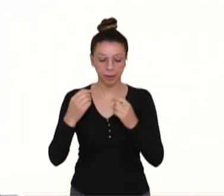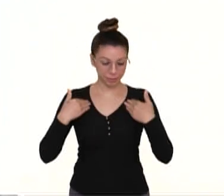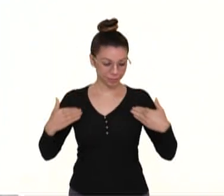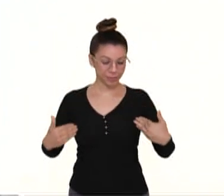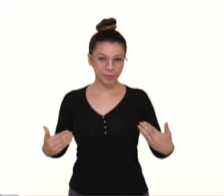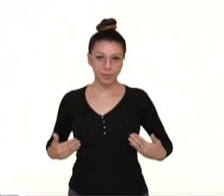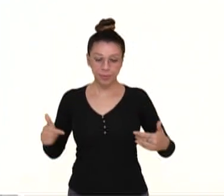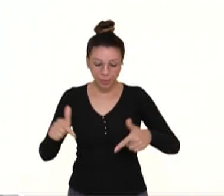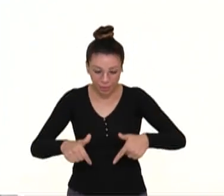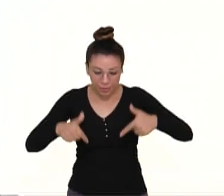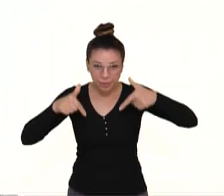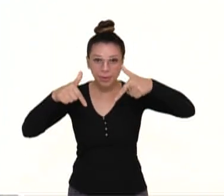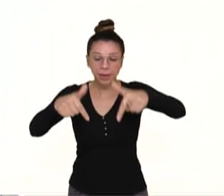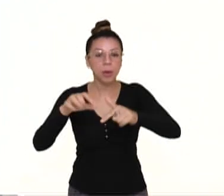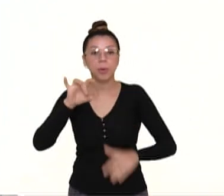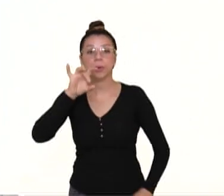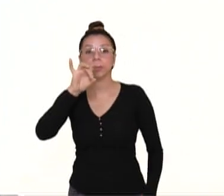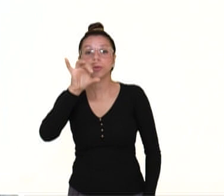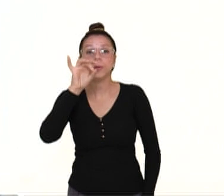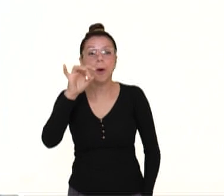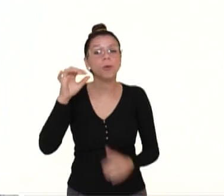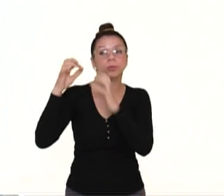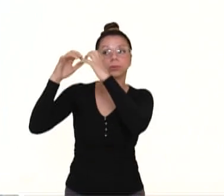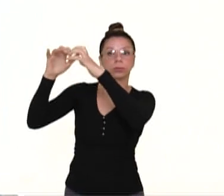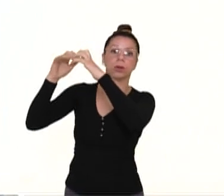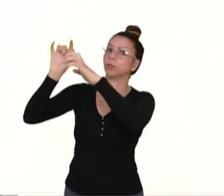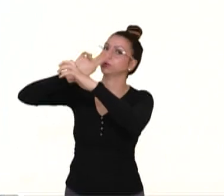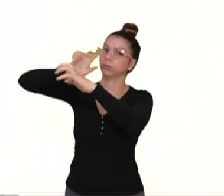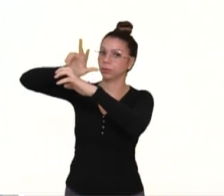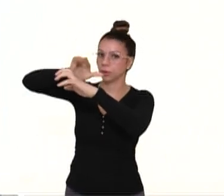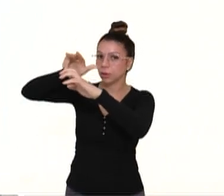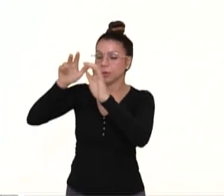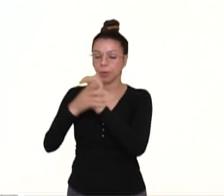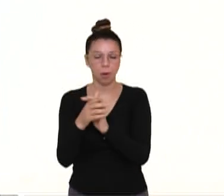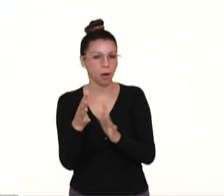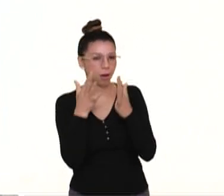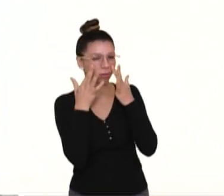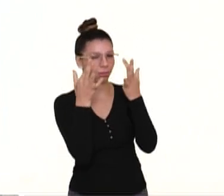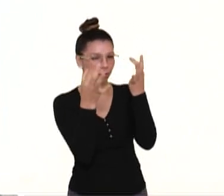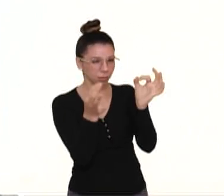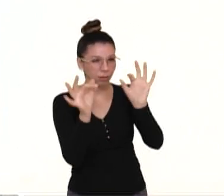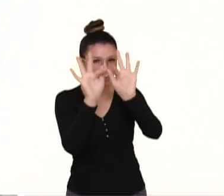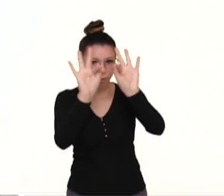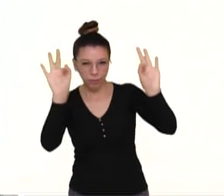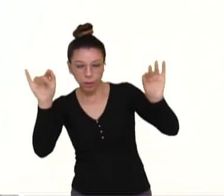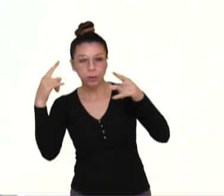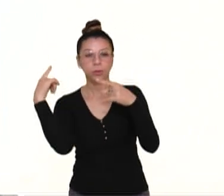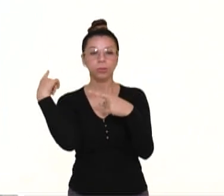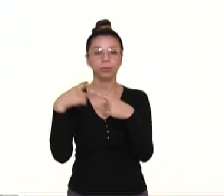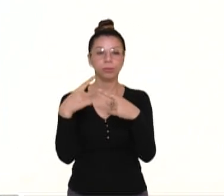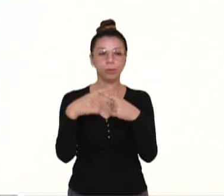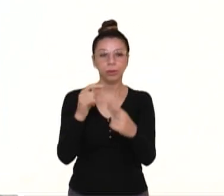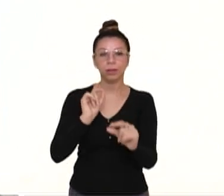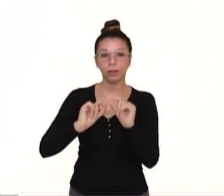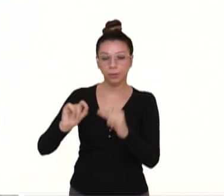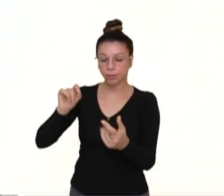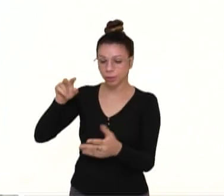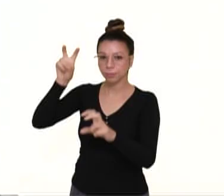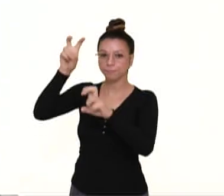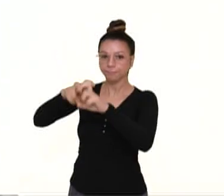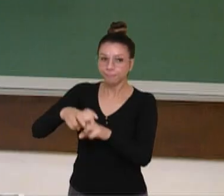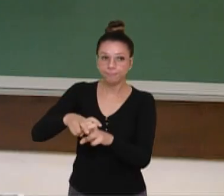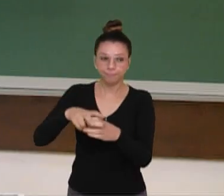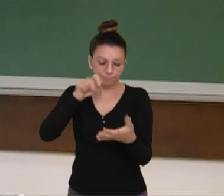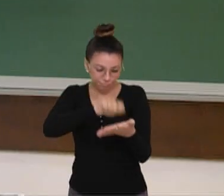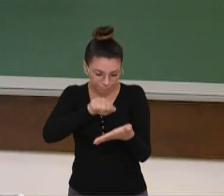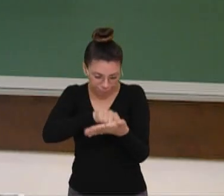corpo, não é uma ação exclusiva do cérebro. Então prestem atenção nisso, que muitas vezes quando você fica lá sentado